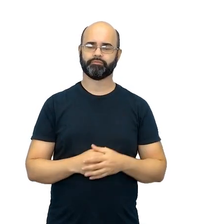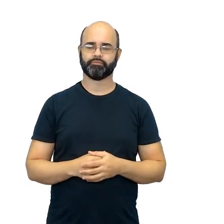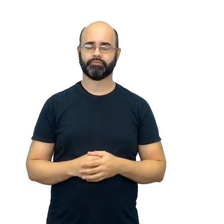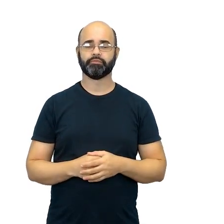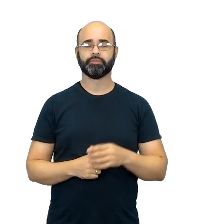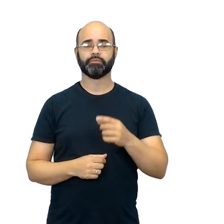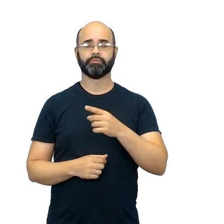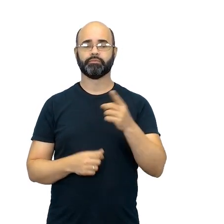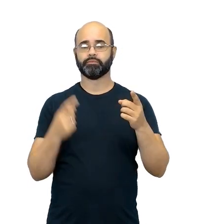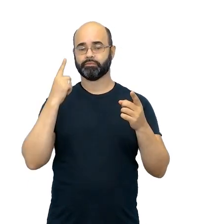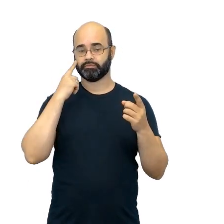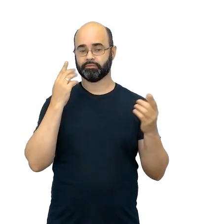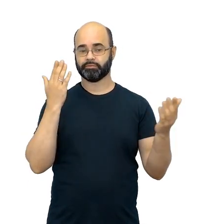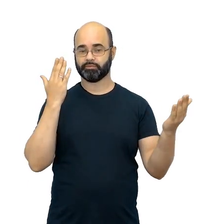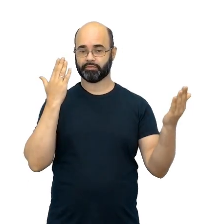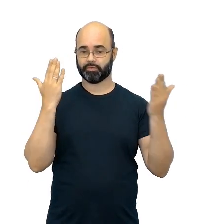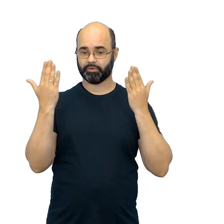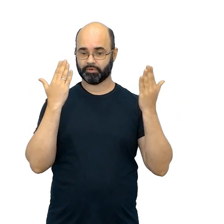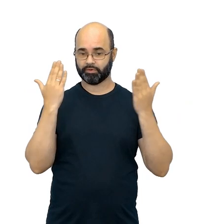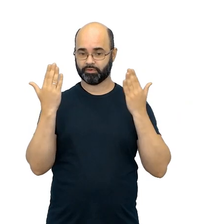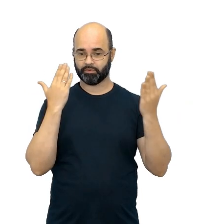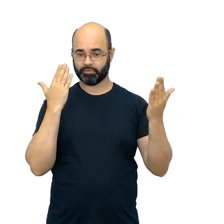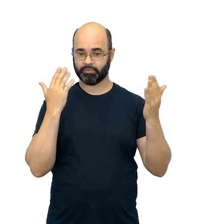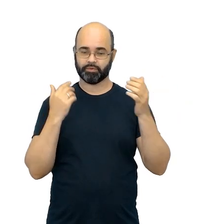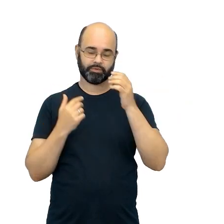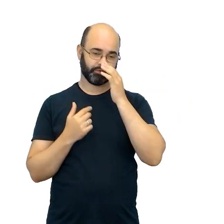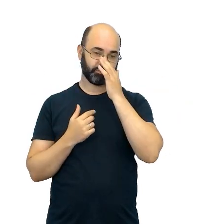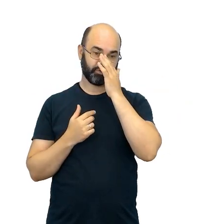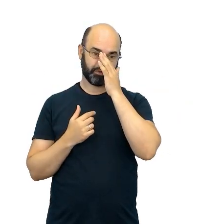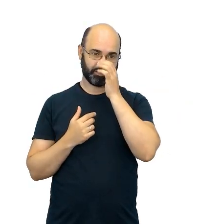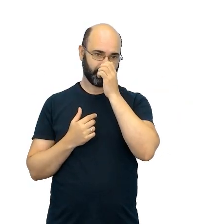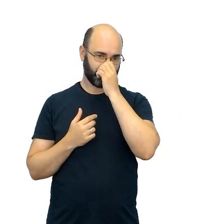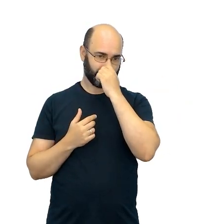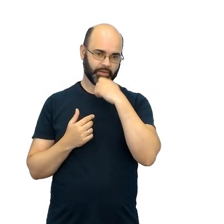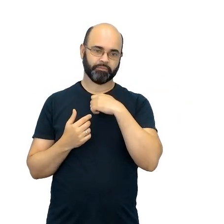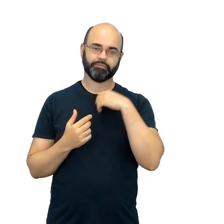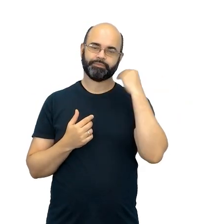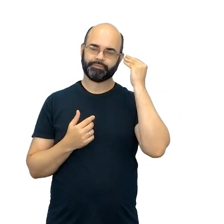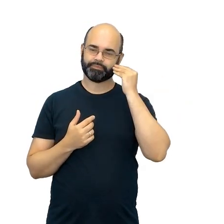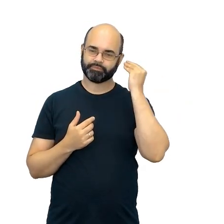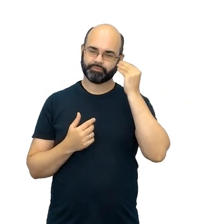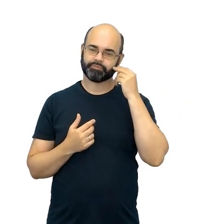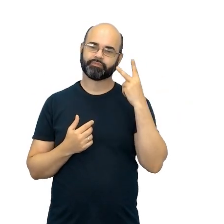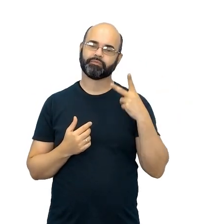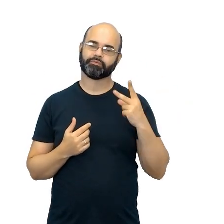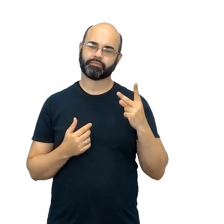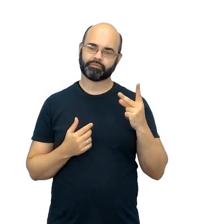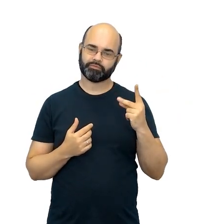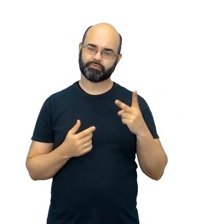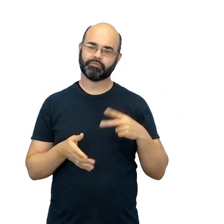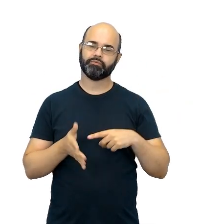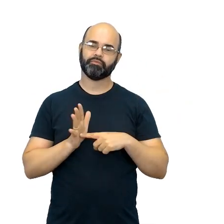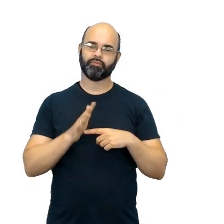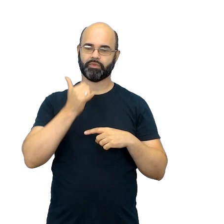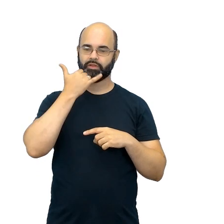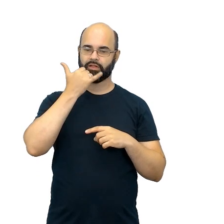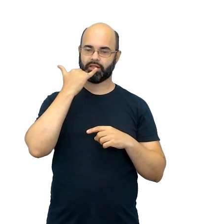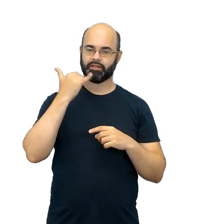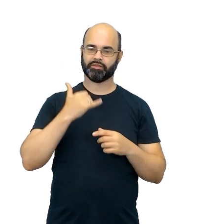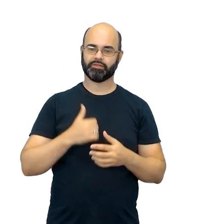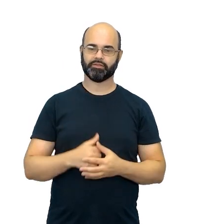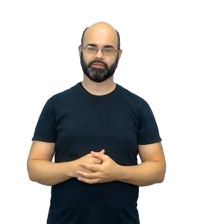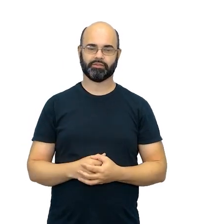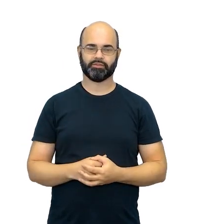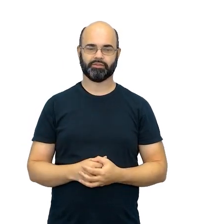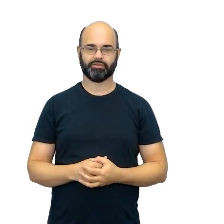eletroímã comparando com o ímã. A gente tem o segundo experimento, que é do motor elétrico.